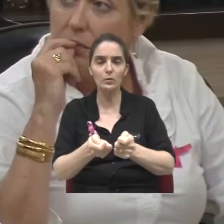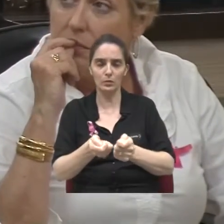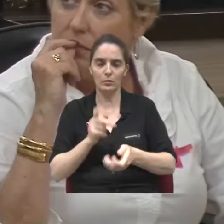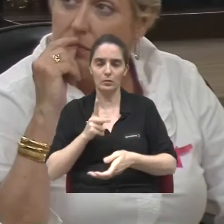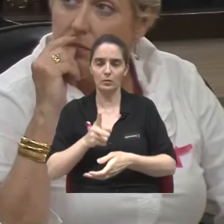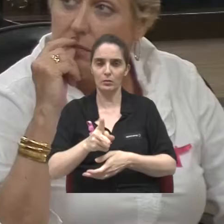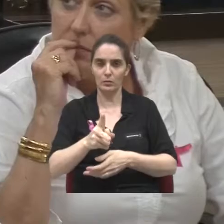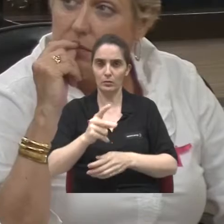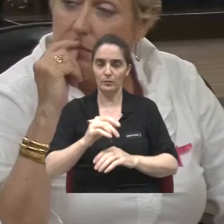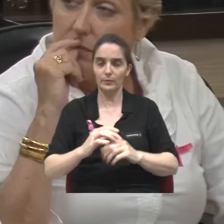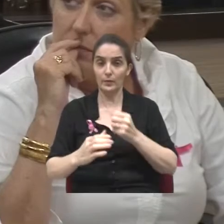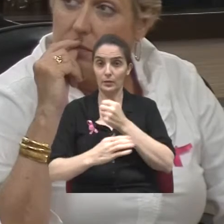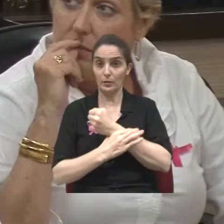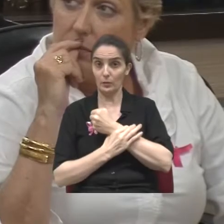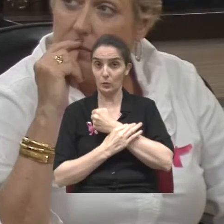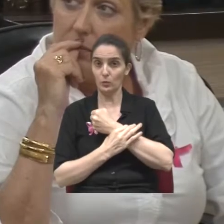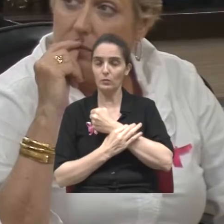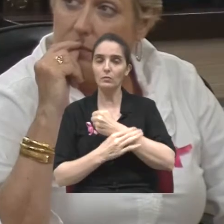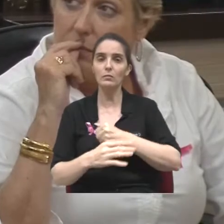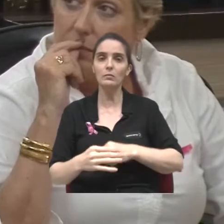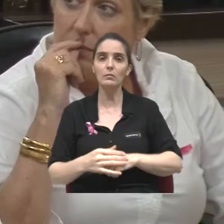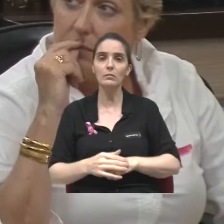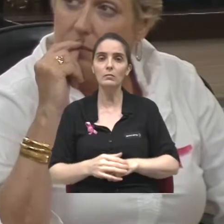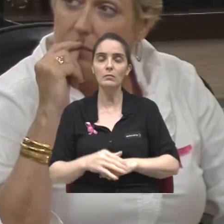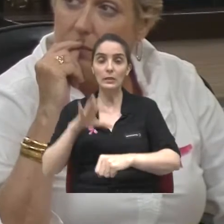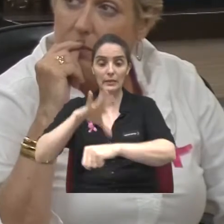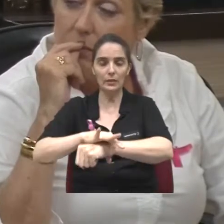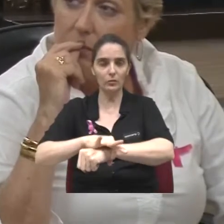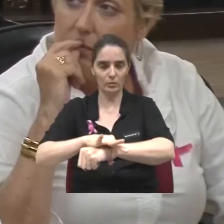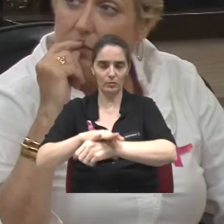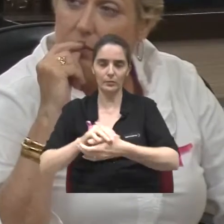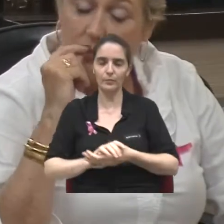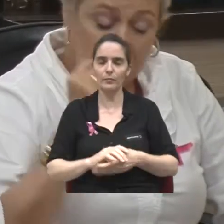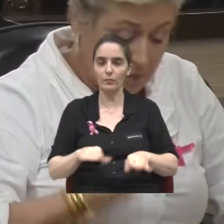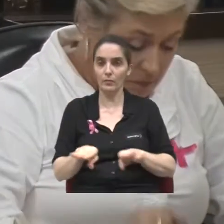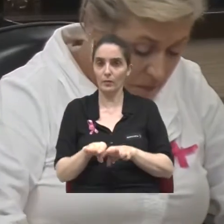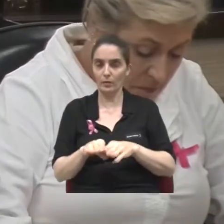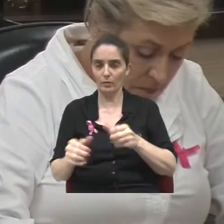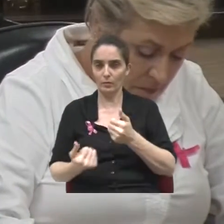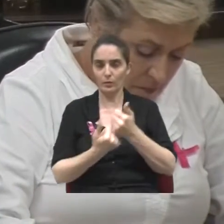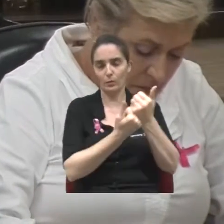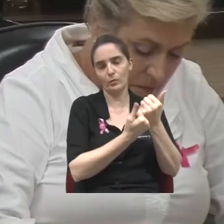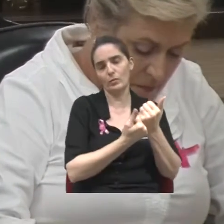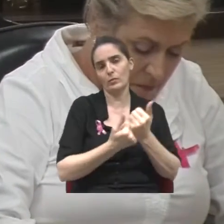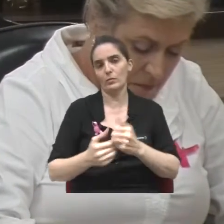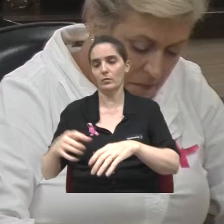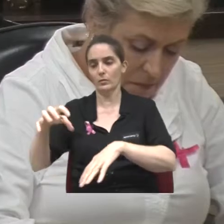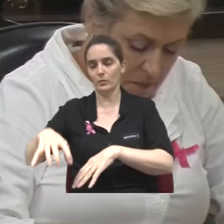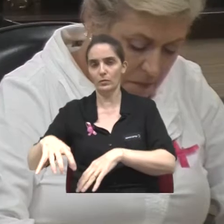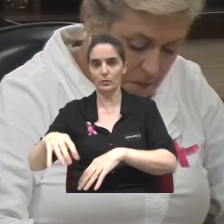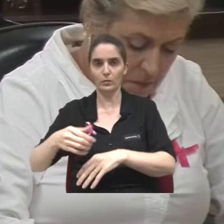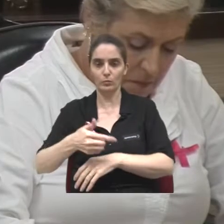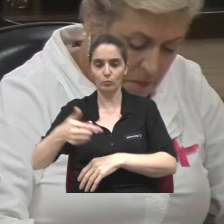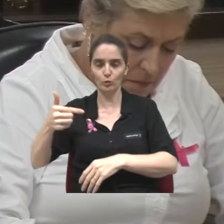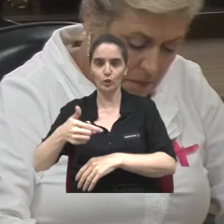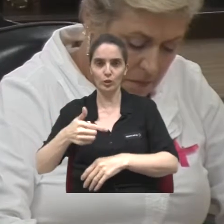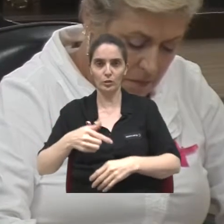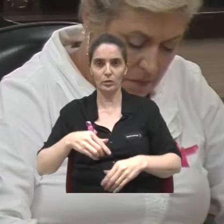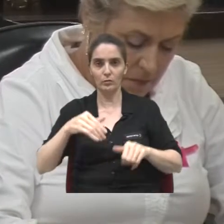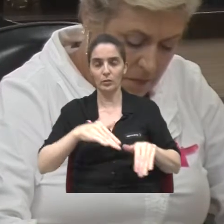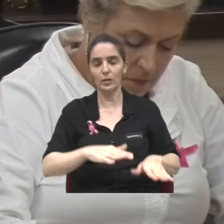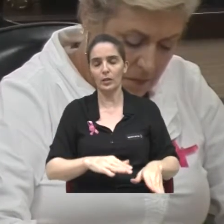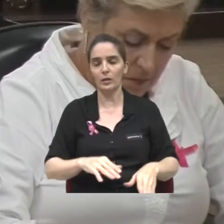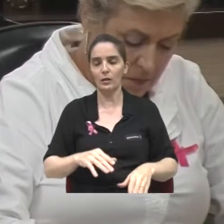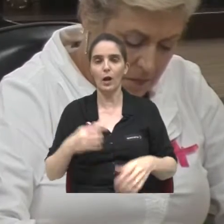segurança. Atuou e apoiou, junto ao Tiro de Guerra de Limeira, atividades diversas como coleta de roupas para campanhas de